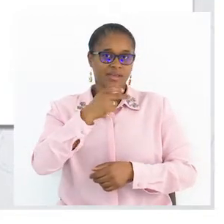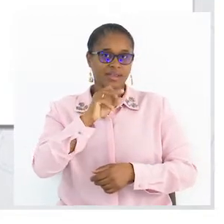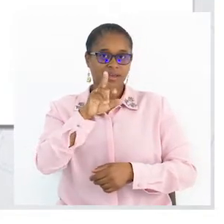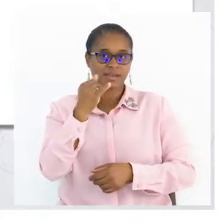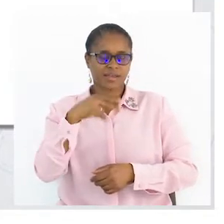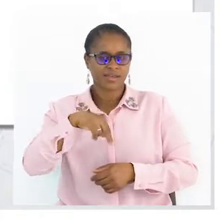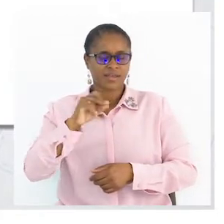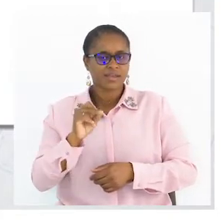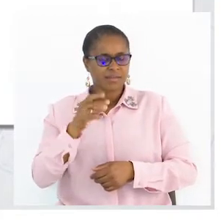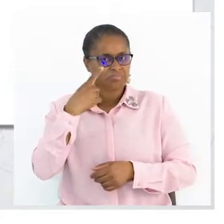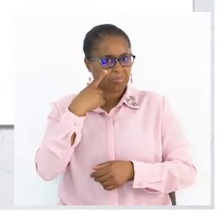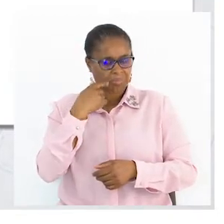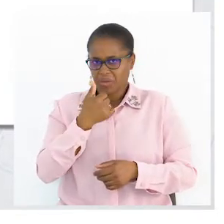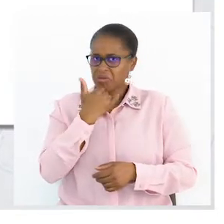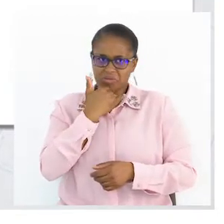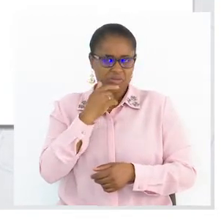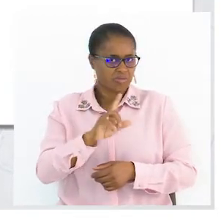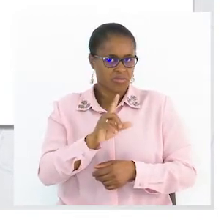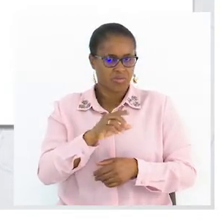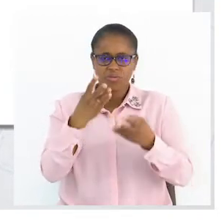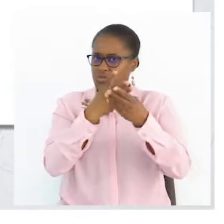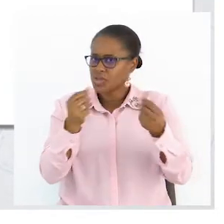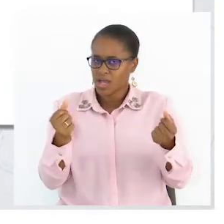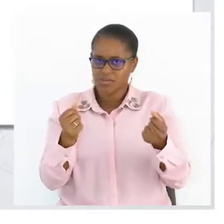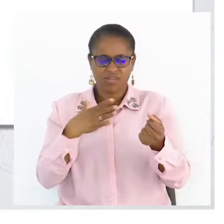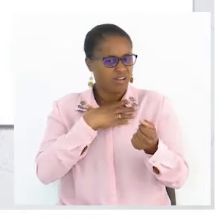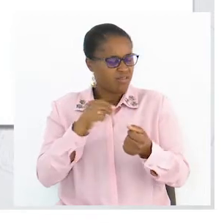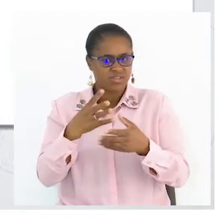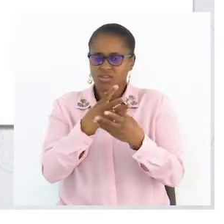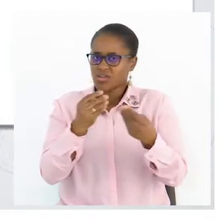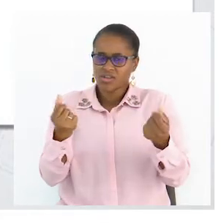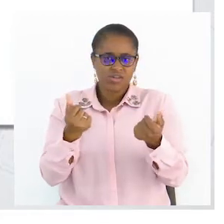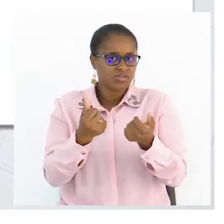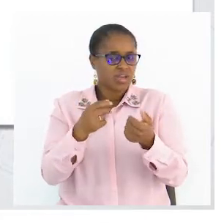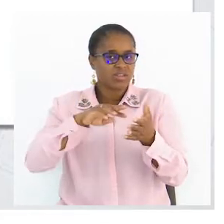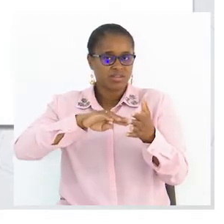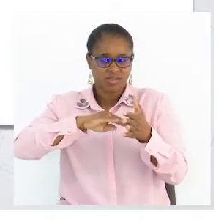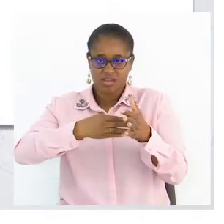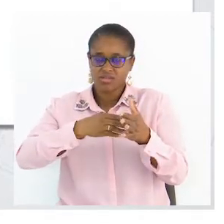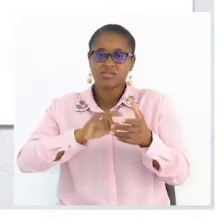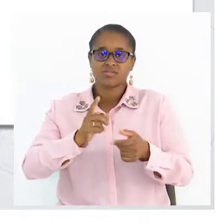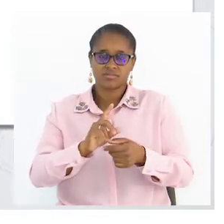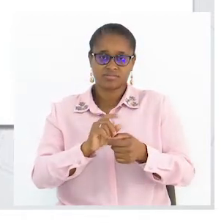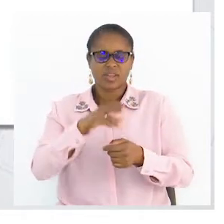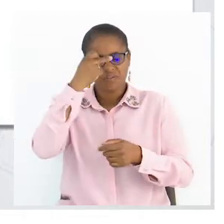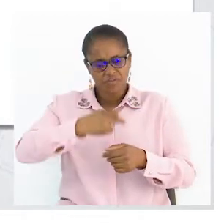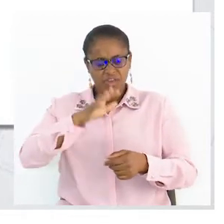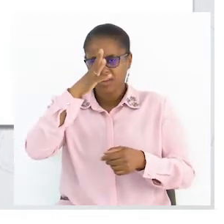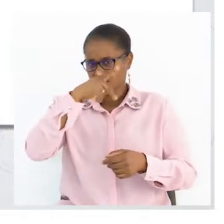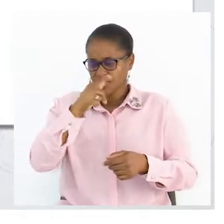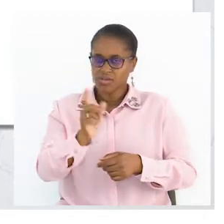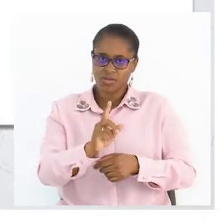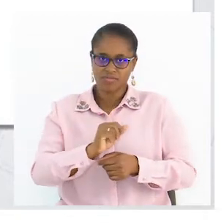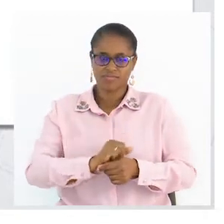parece insatisfeita com o resultado da prova. Não fique triste. A linha F.